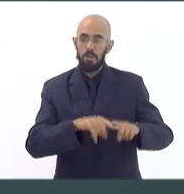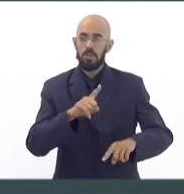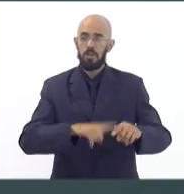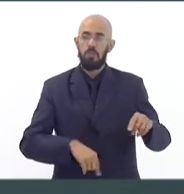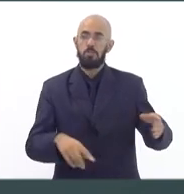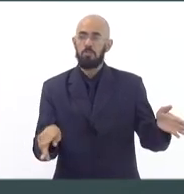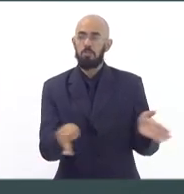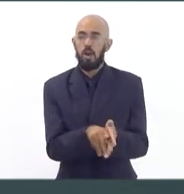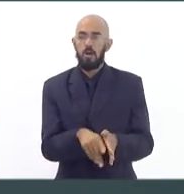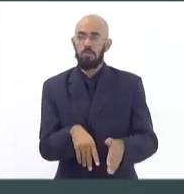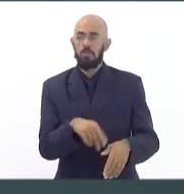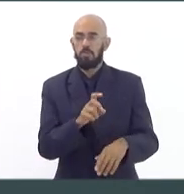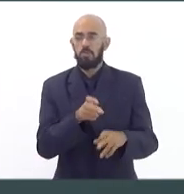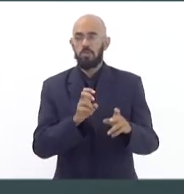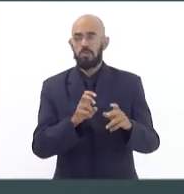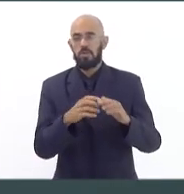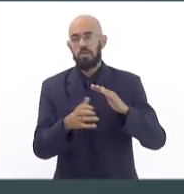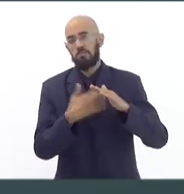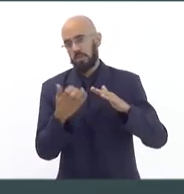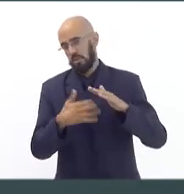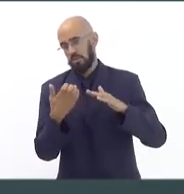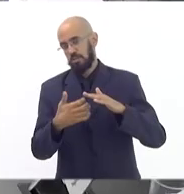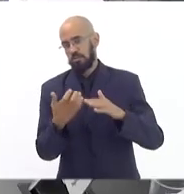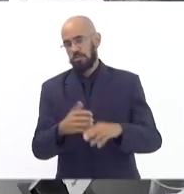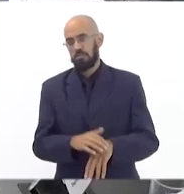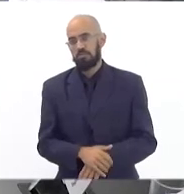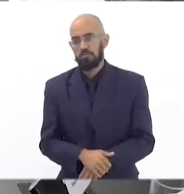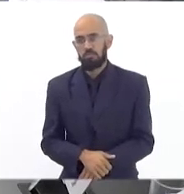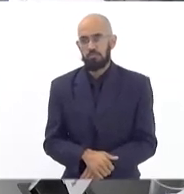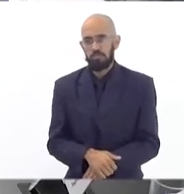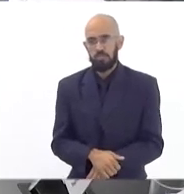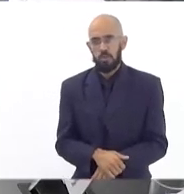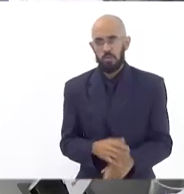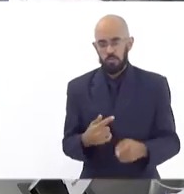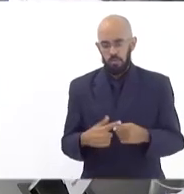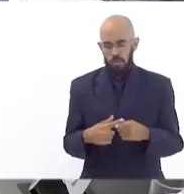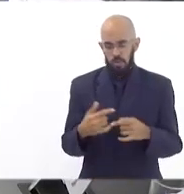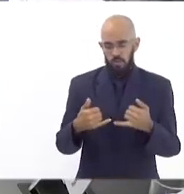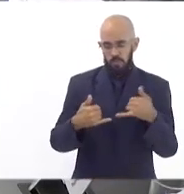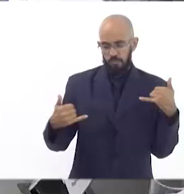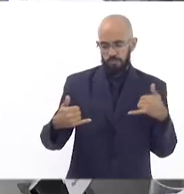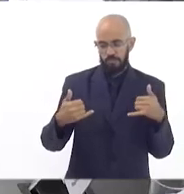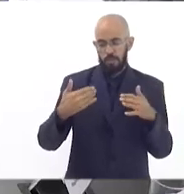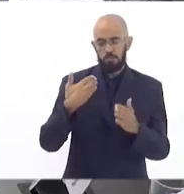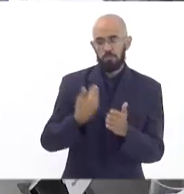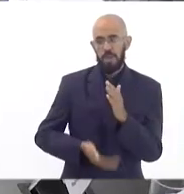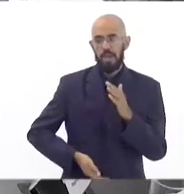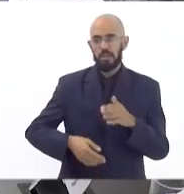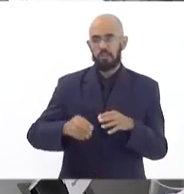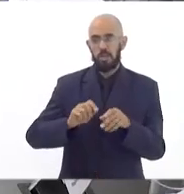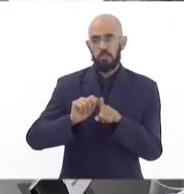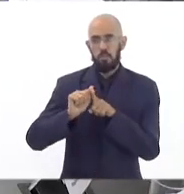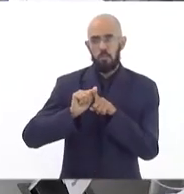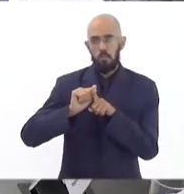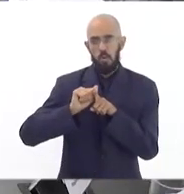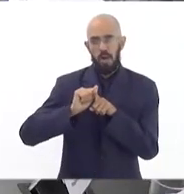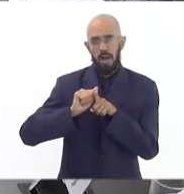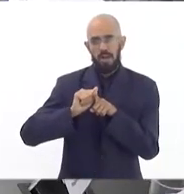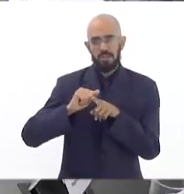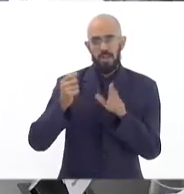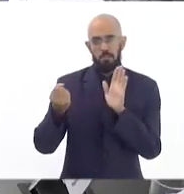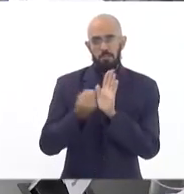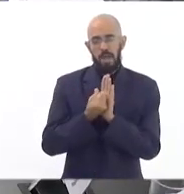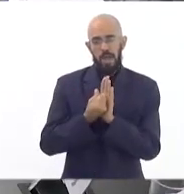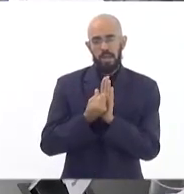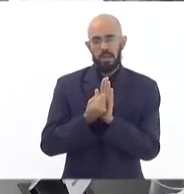da da concessionária né porque o cabo perde o emborrachamento perde sua marca perto da